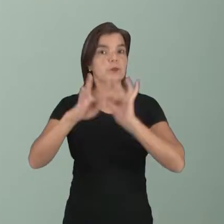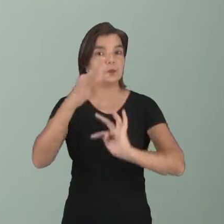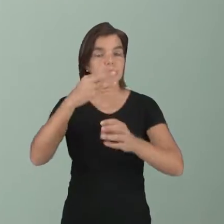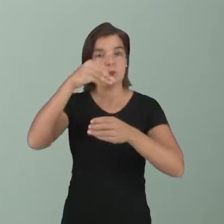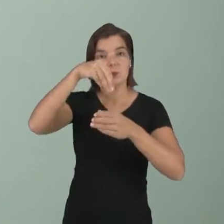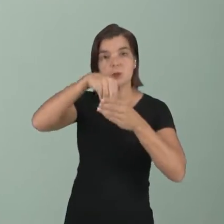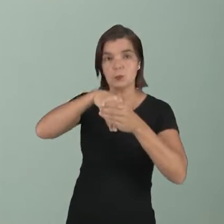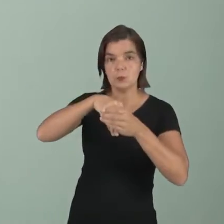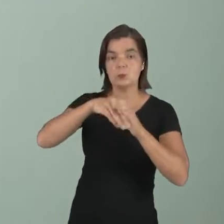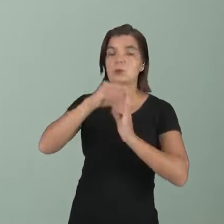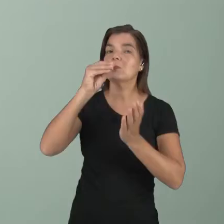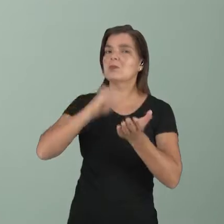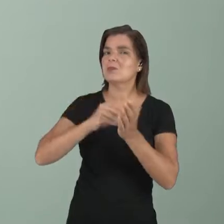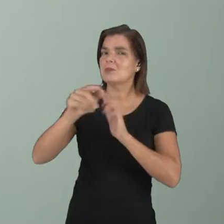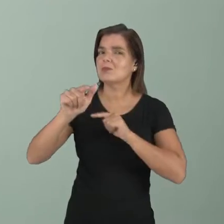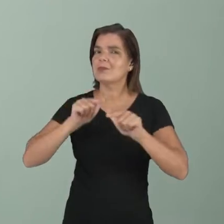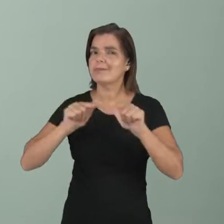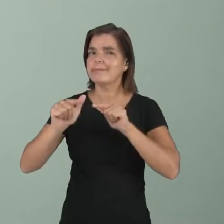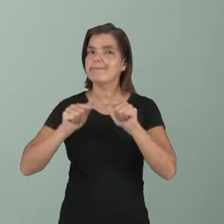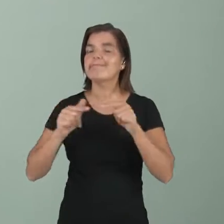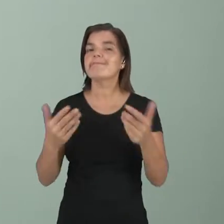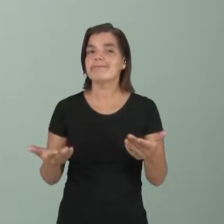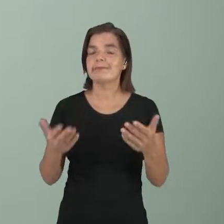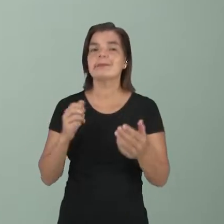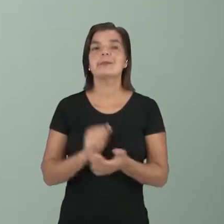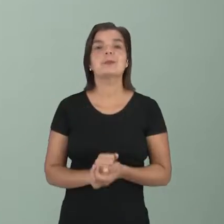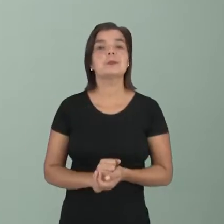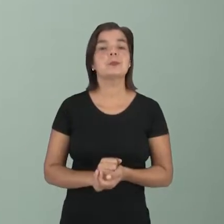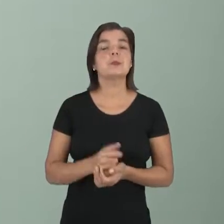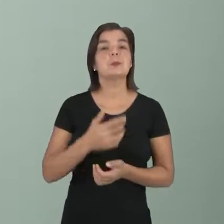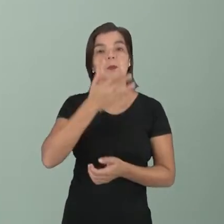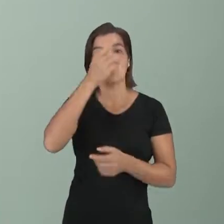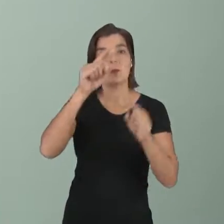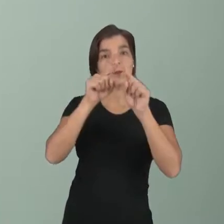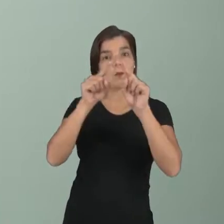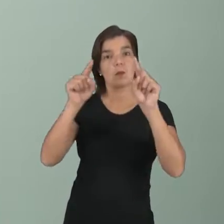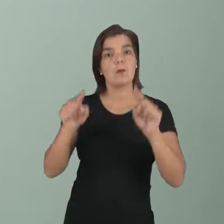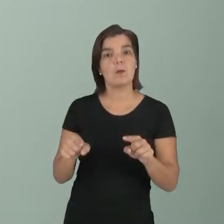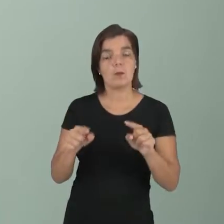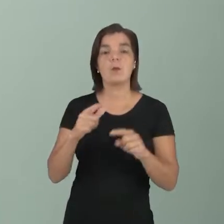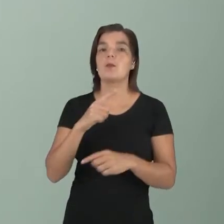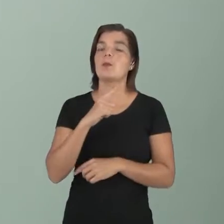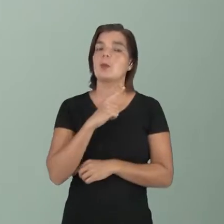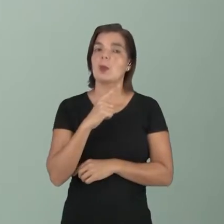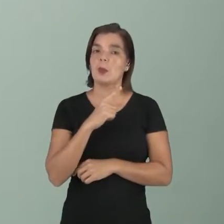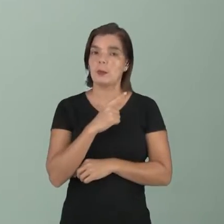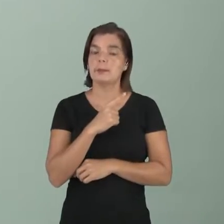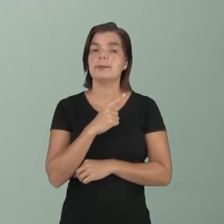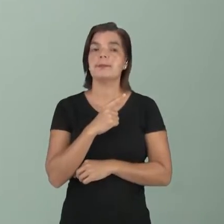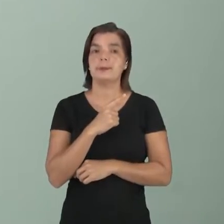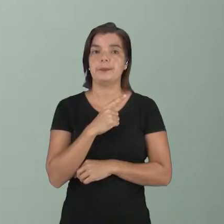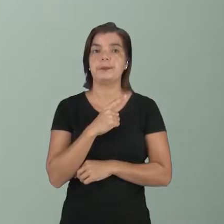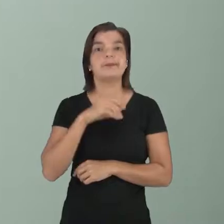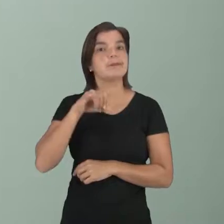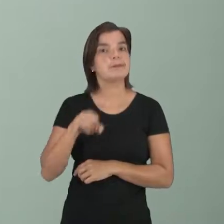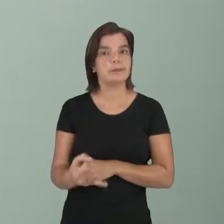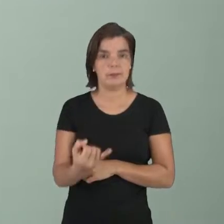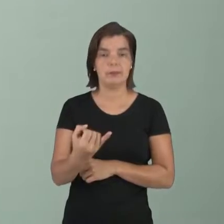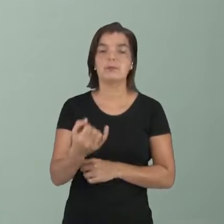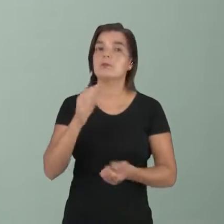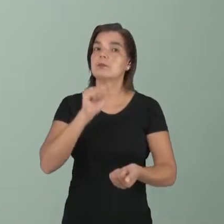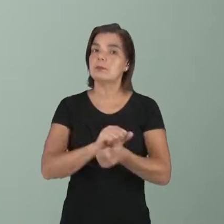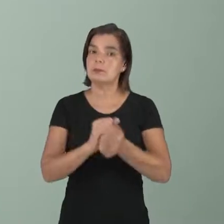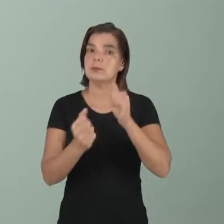tecnologia dentro do desemprego estrutural, o funcionário ele vai ter a chance de